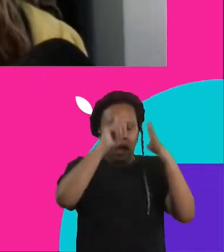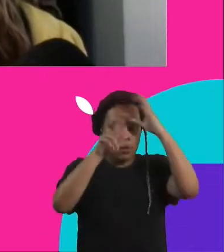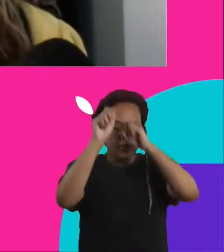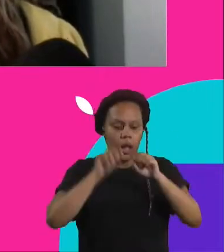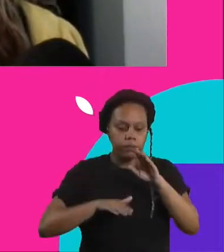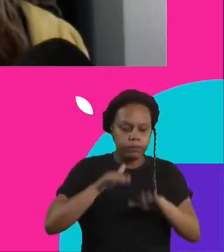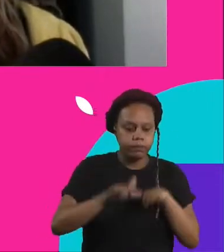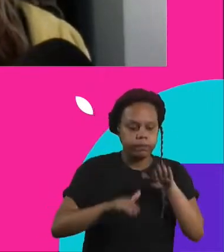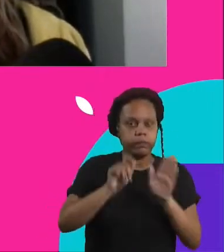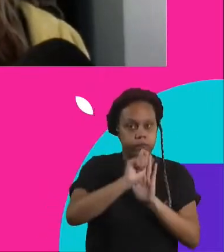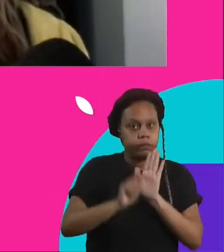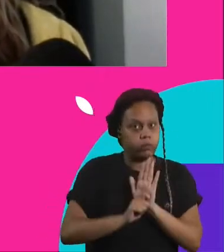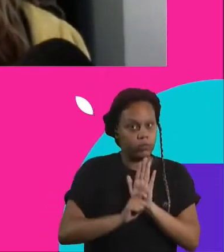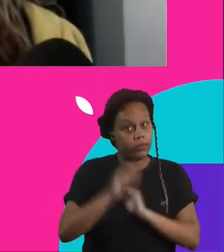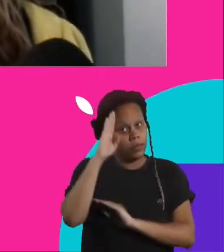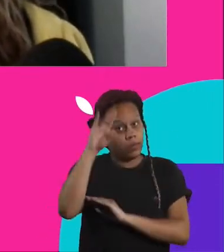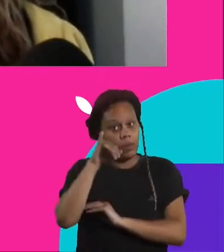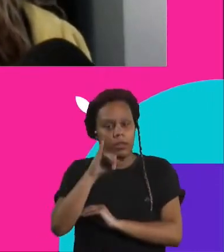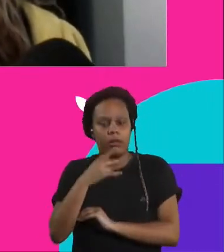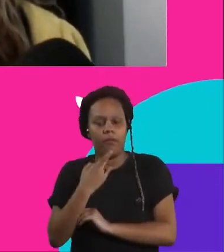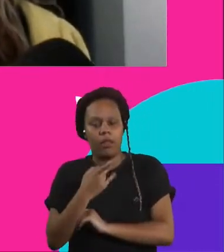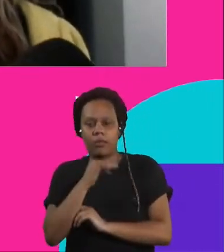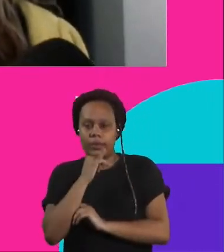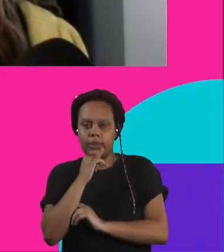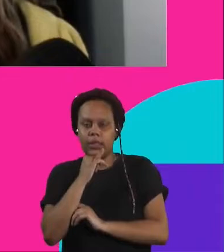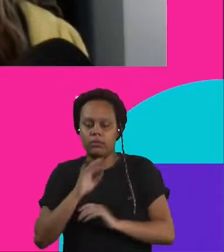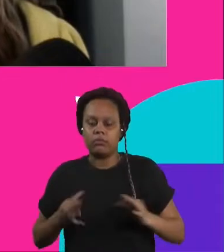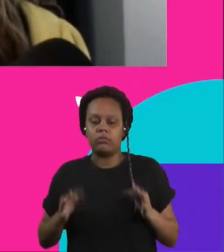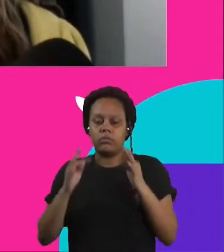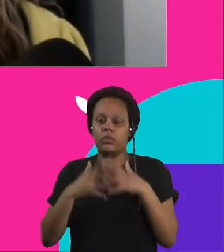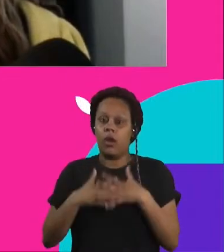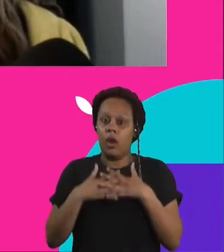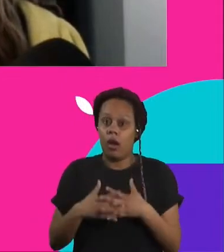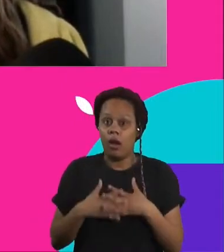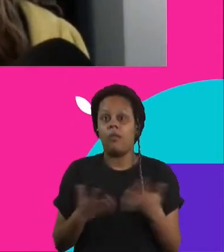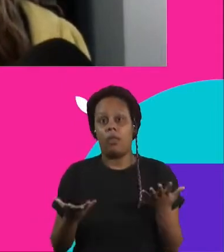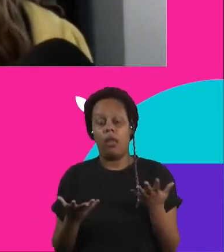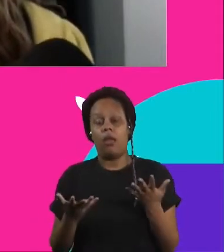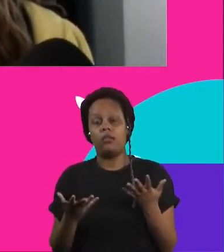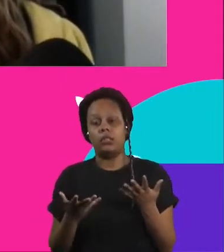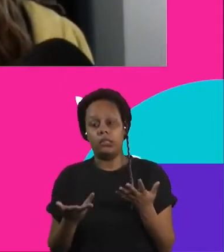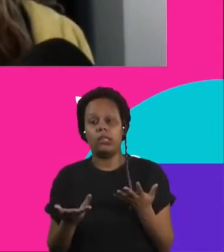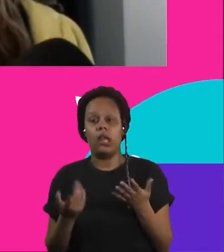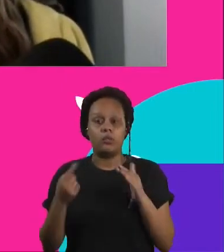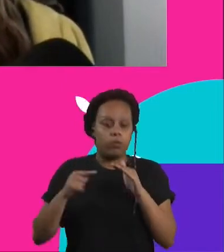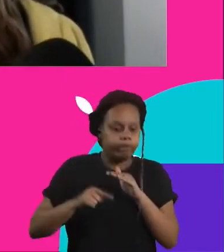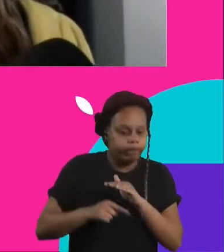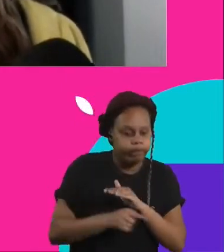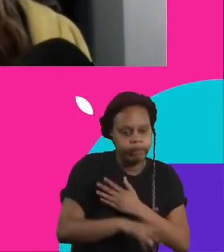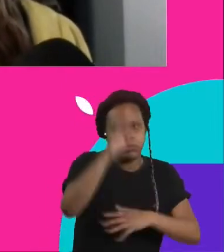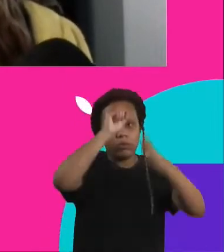passo a passo, principalmente quando a gente fala de tecnologias complexas como Deep Learning, redes neurais e